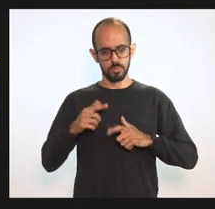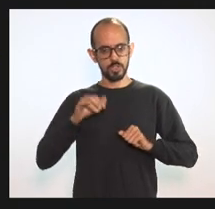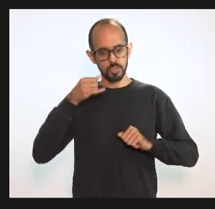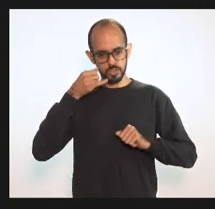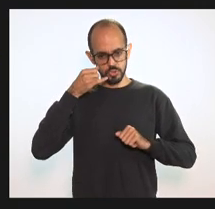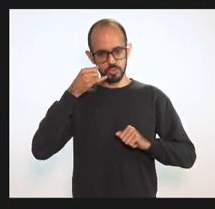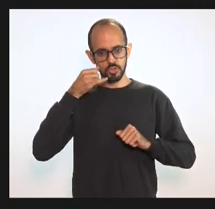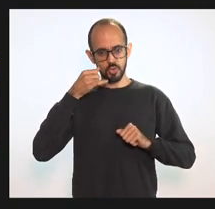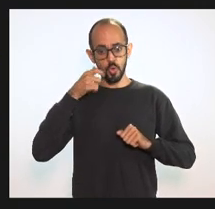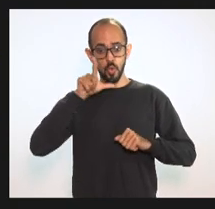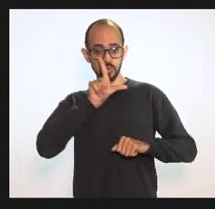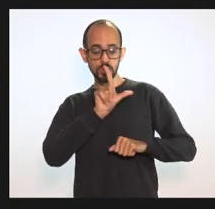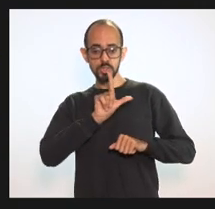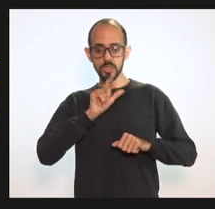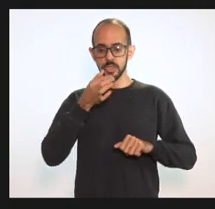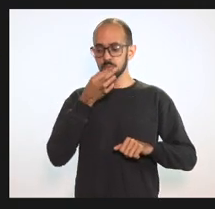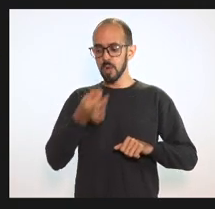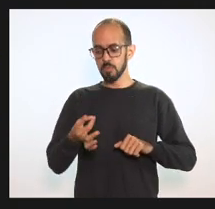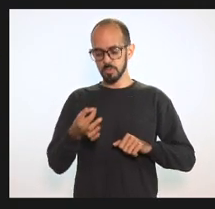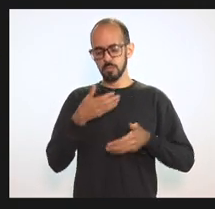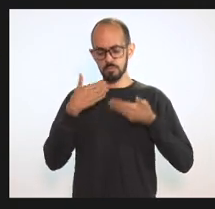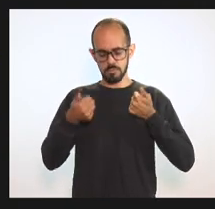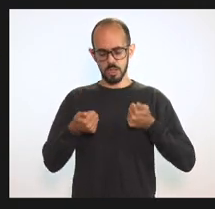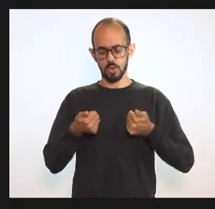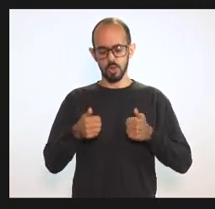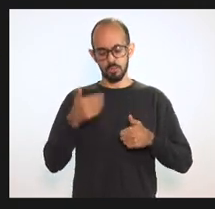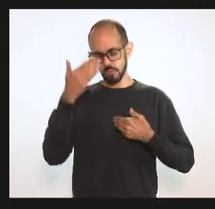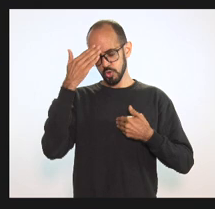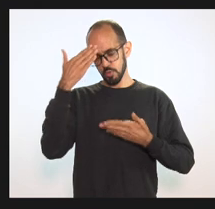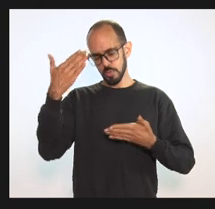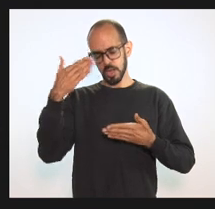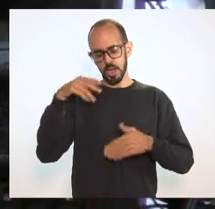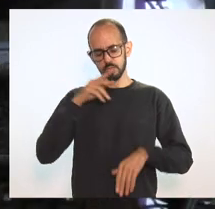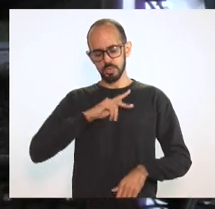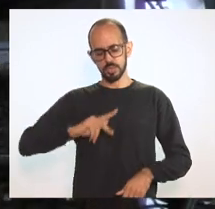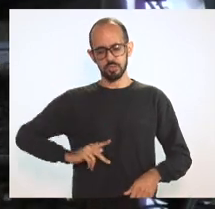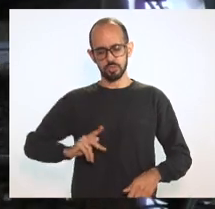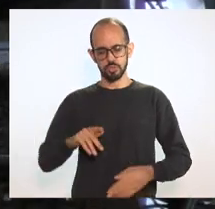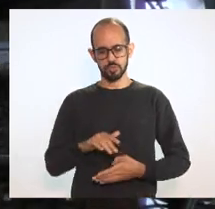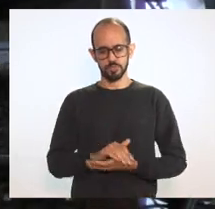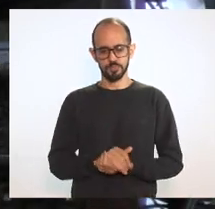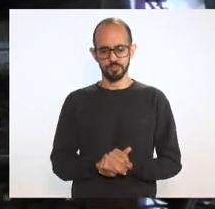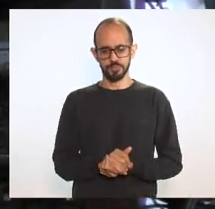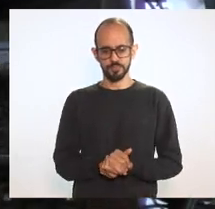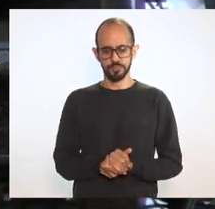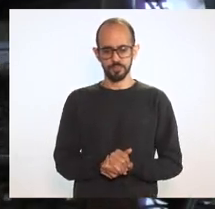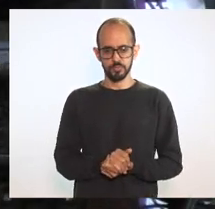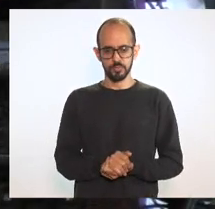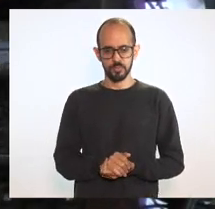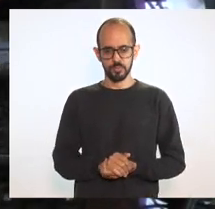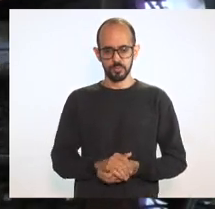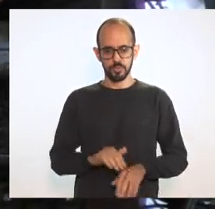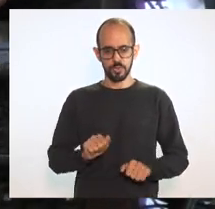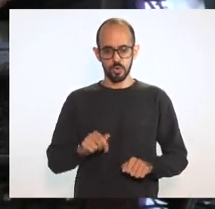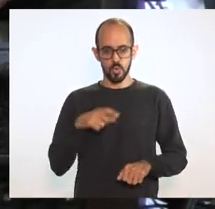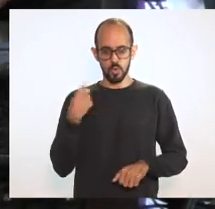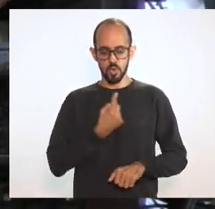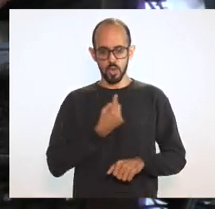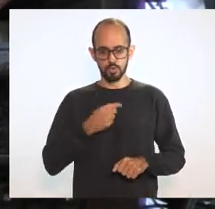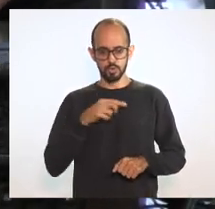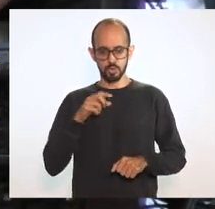mais concreta na defesa da vida. Muito obrigado, presidente. Está conosco aqui o nosso